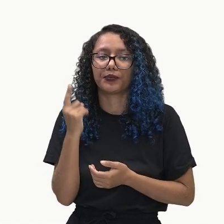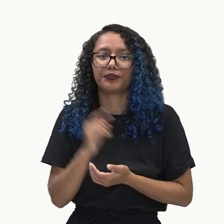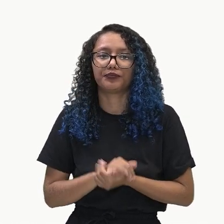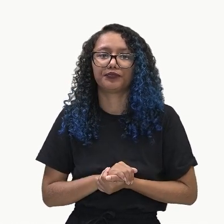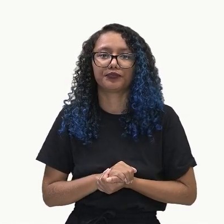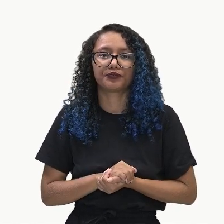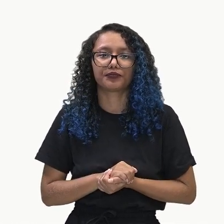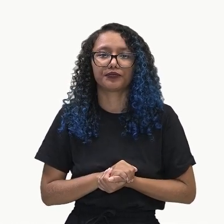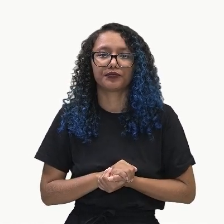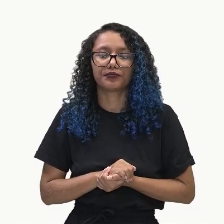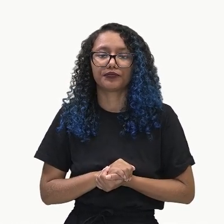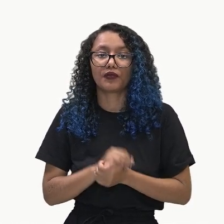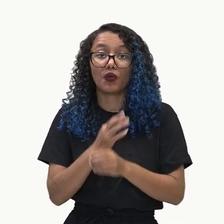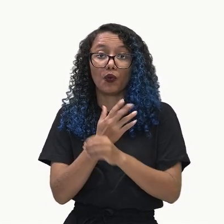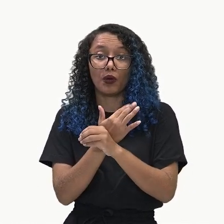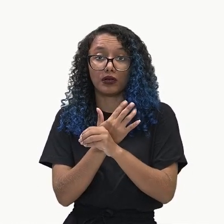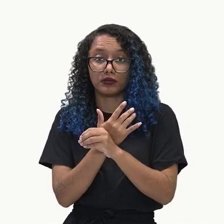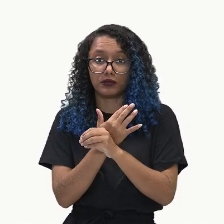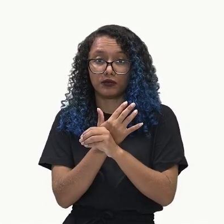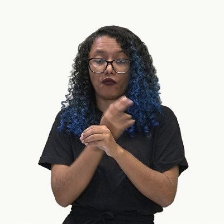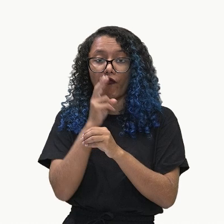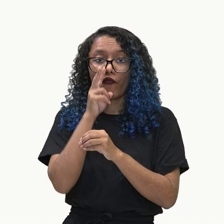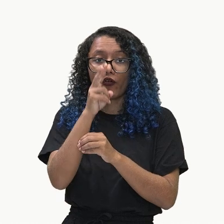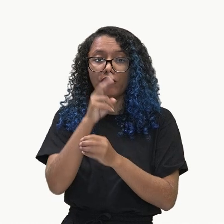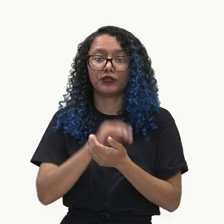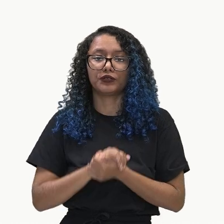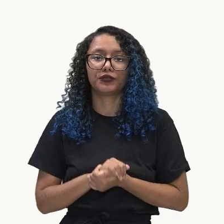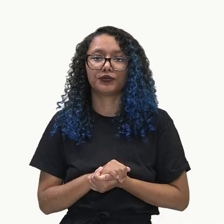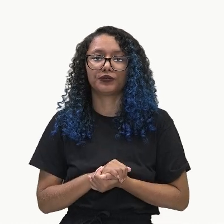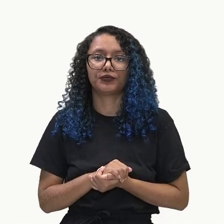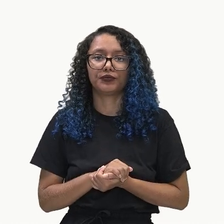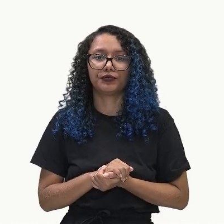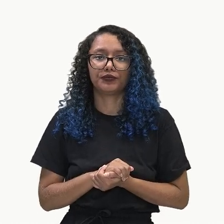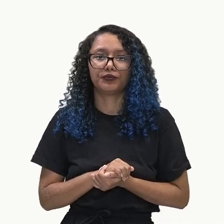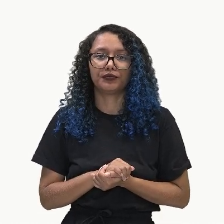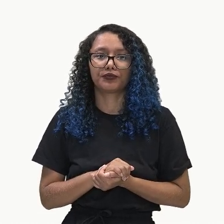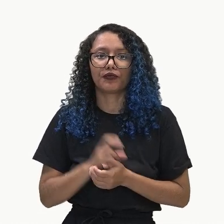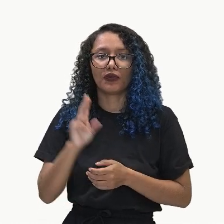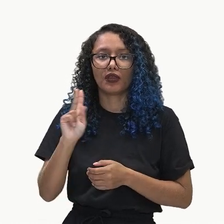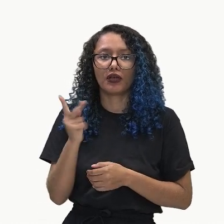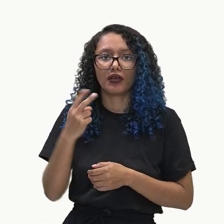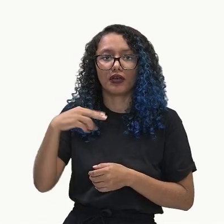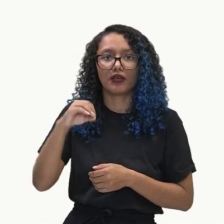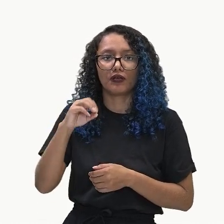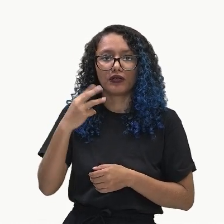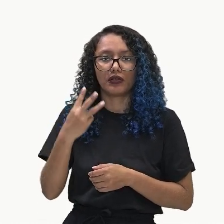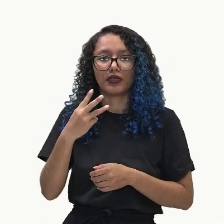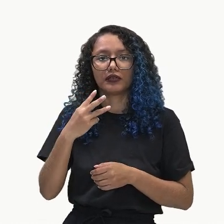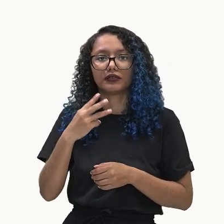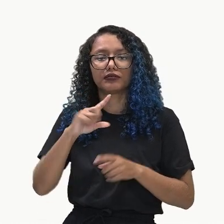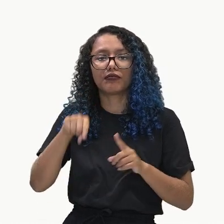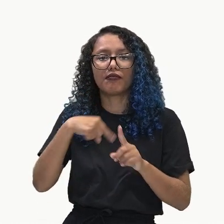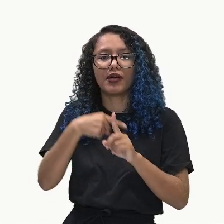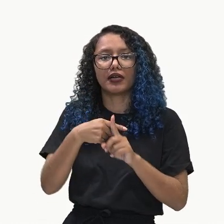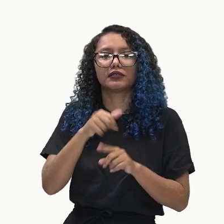nós temos aqui, assim como o hidróxido de prata como base